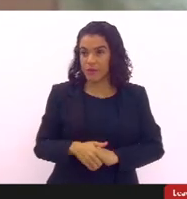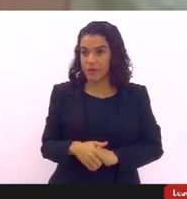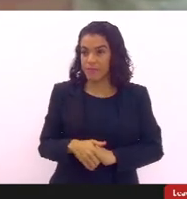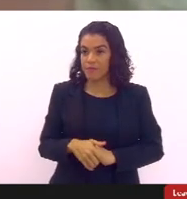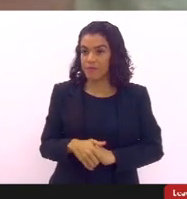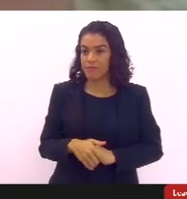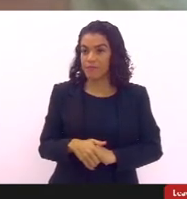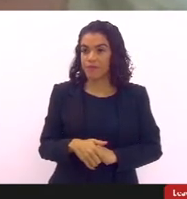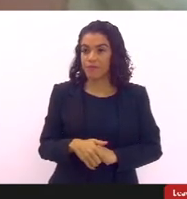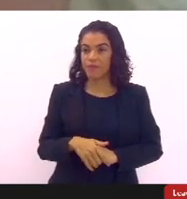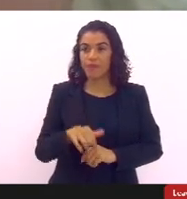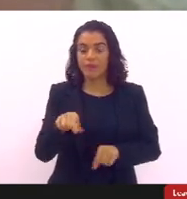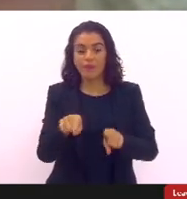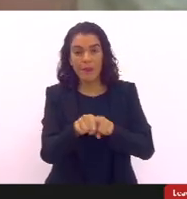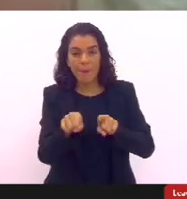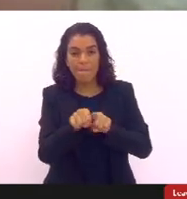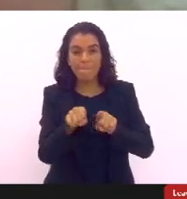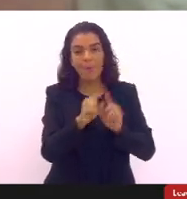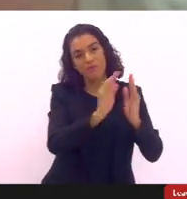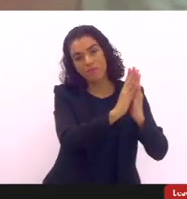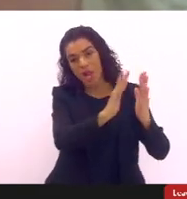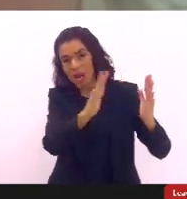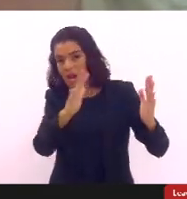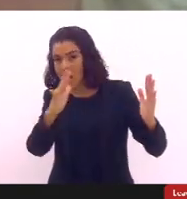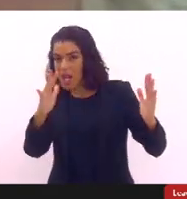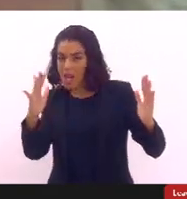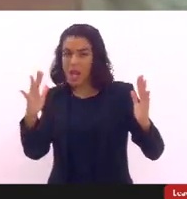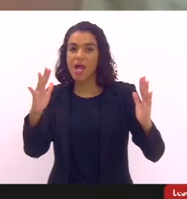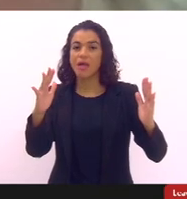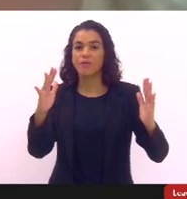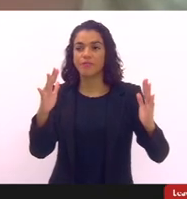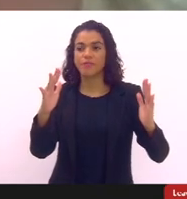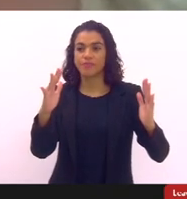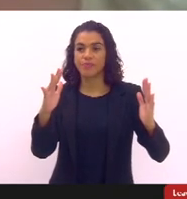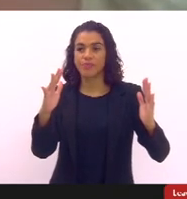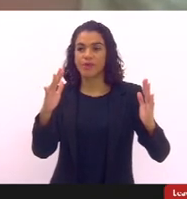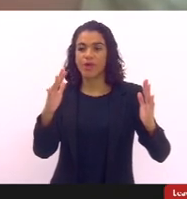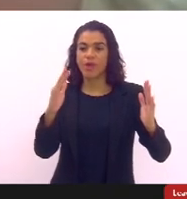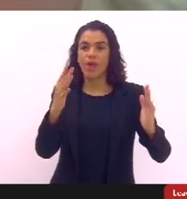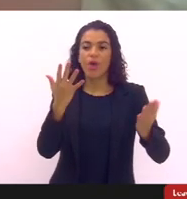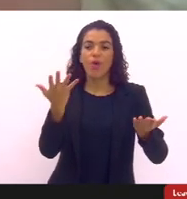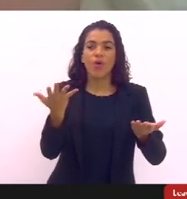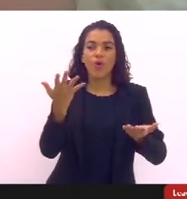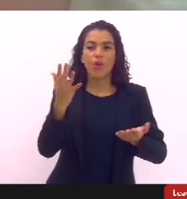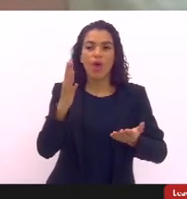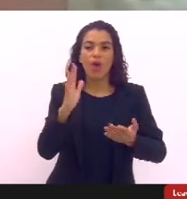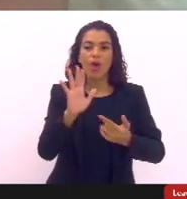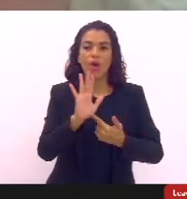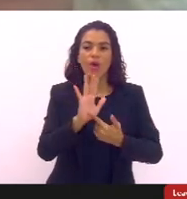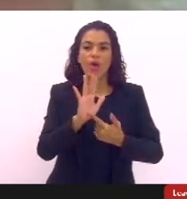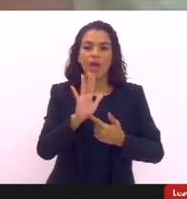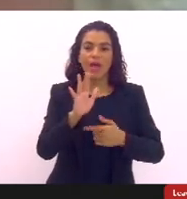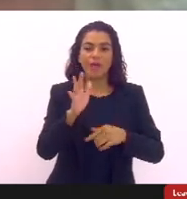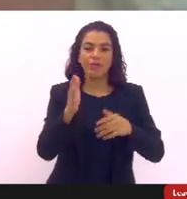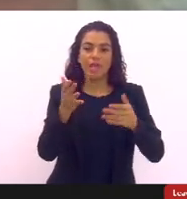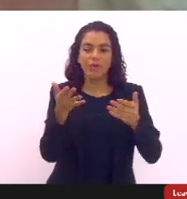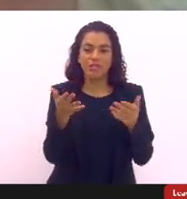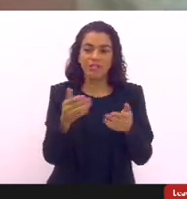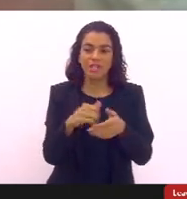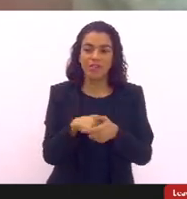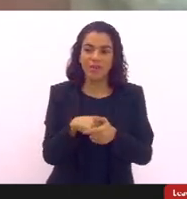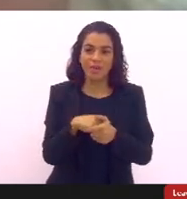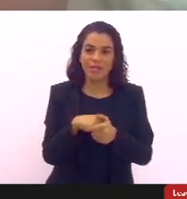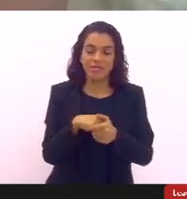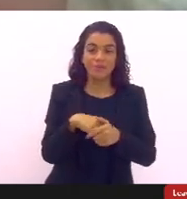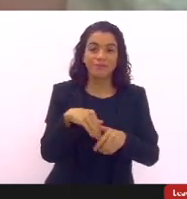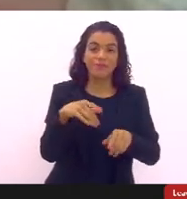E aqui a gente coloca na linha do tempo em que momento o Estado do Rio de Janeiro adere à